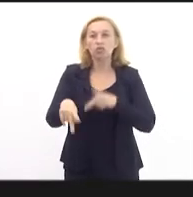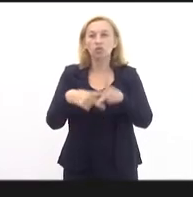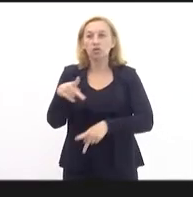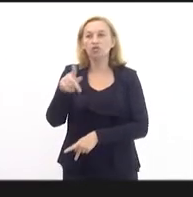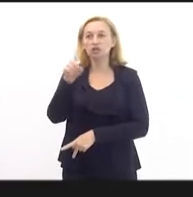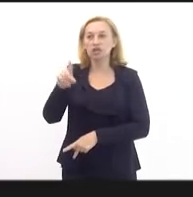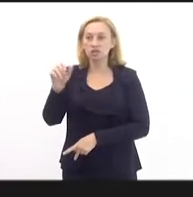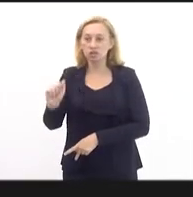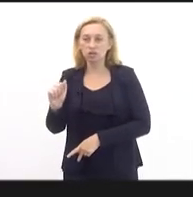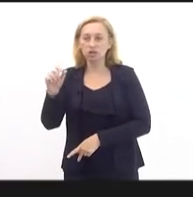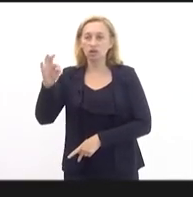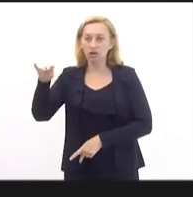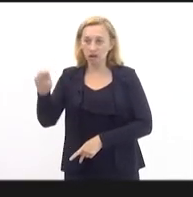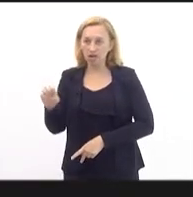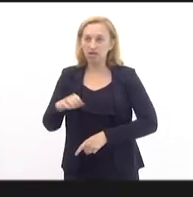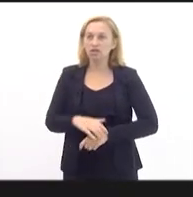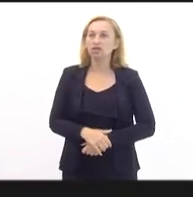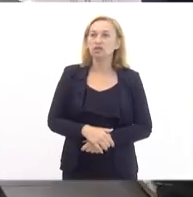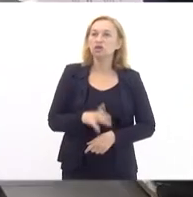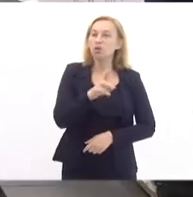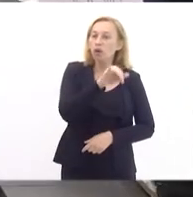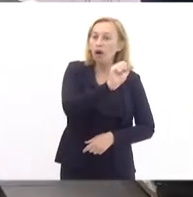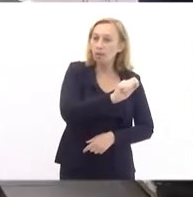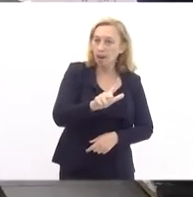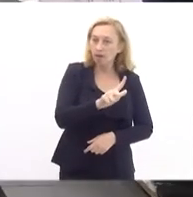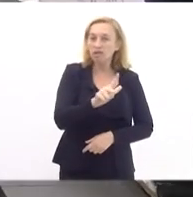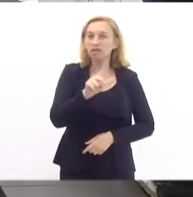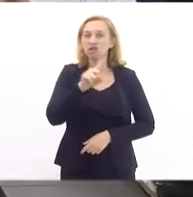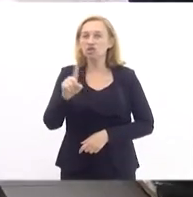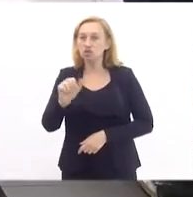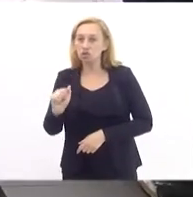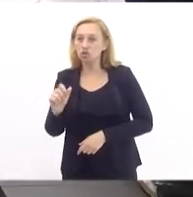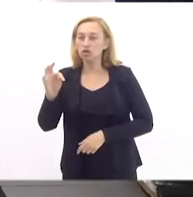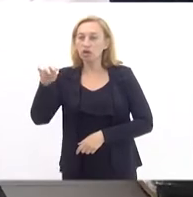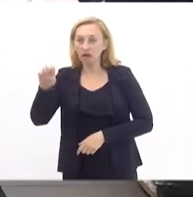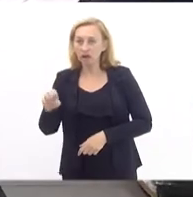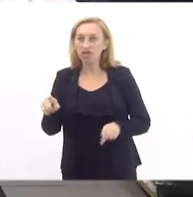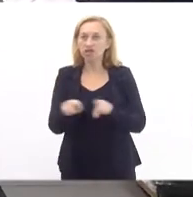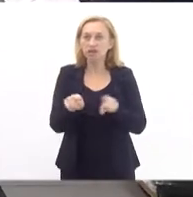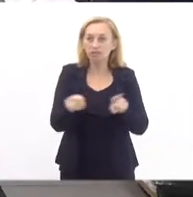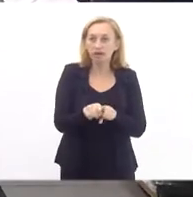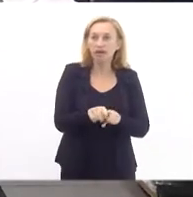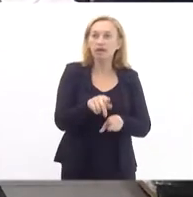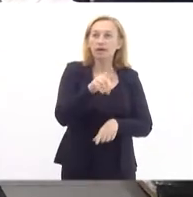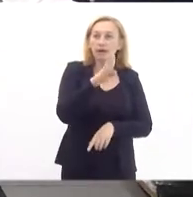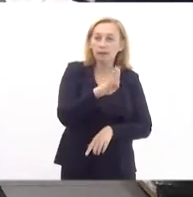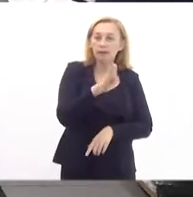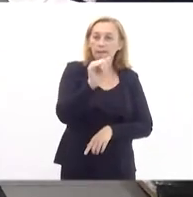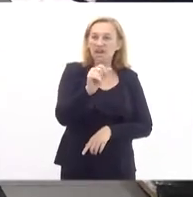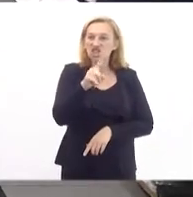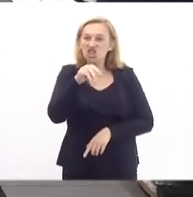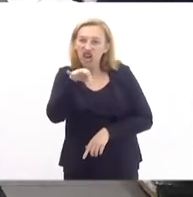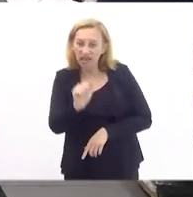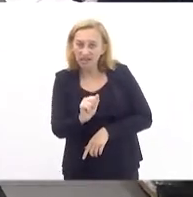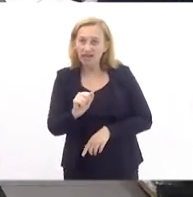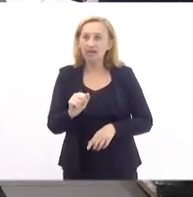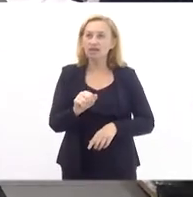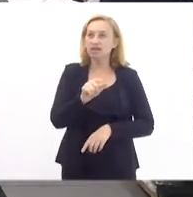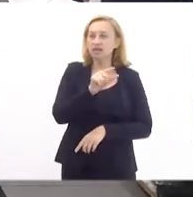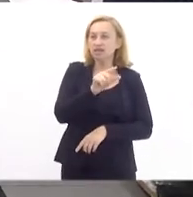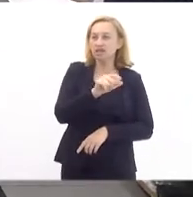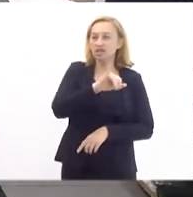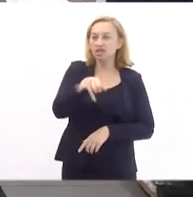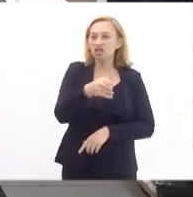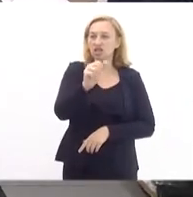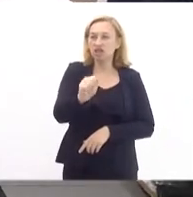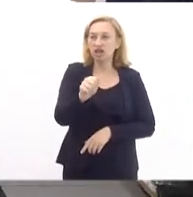Oeste. É do ramal, tanto da Zona Oeste quanto o ramal da Baixada, que é o Japeri. Nós temos a Federação das